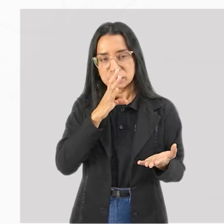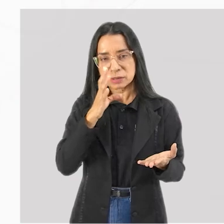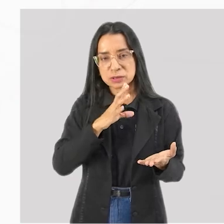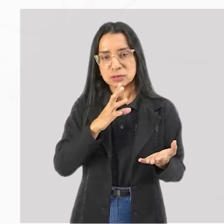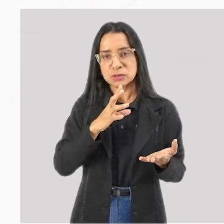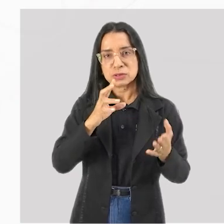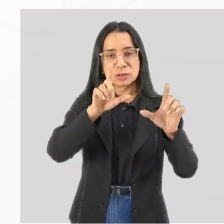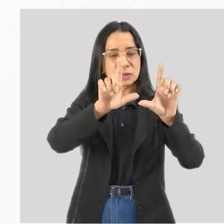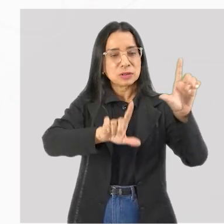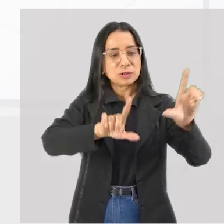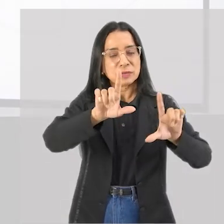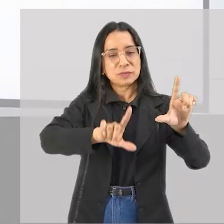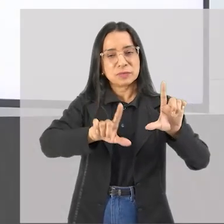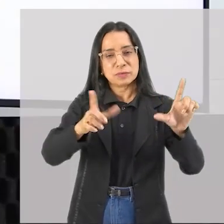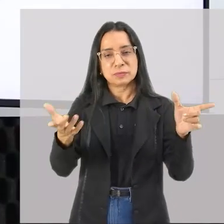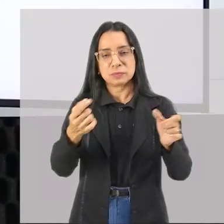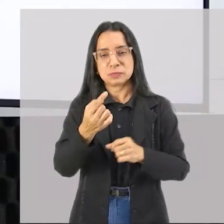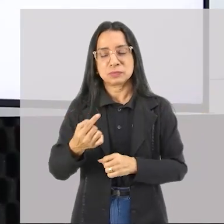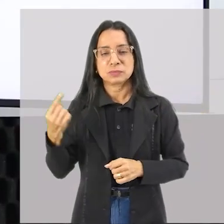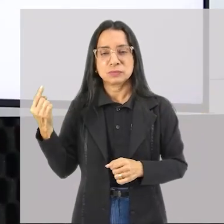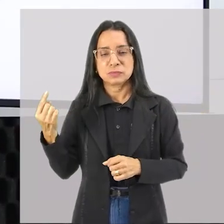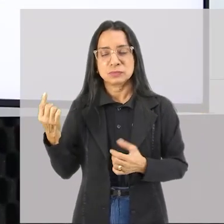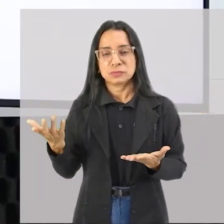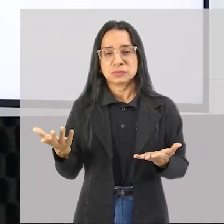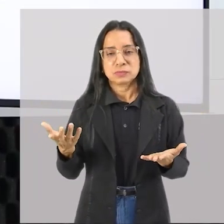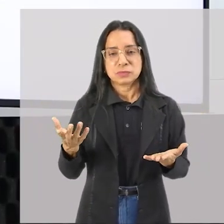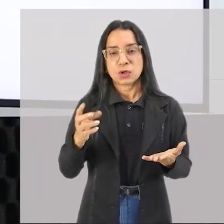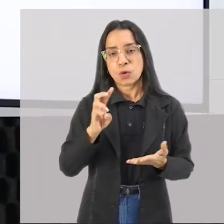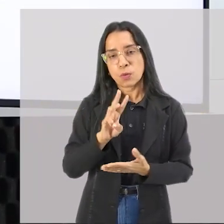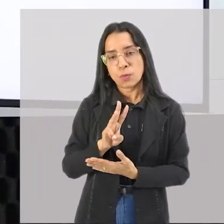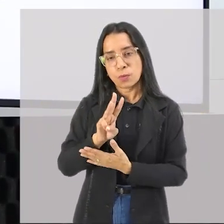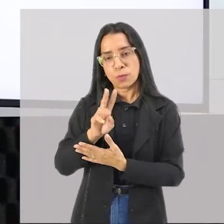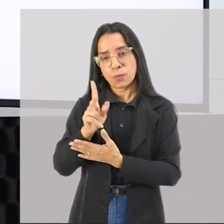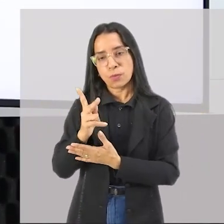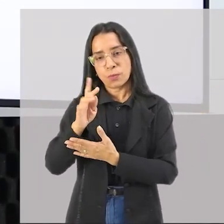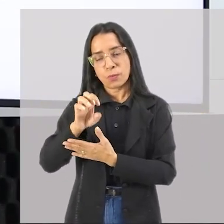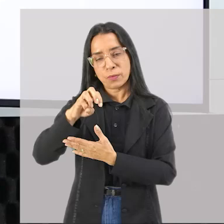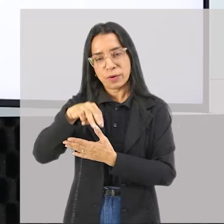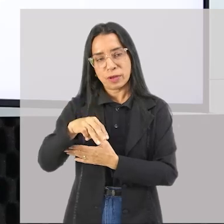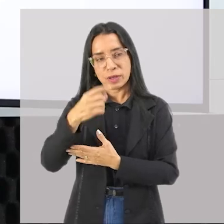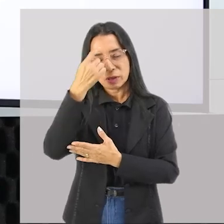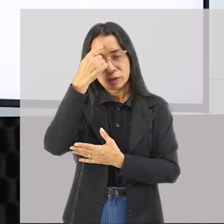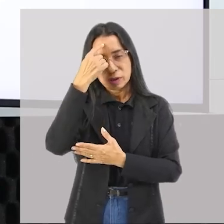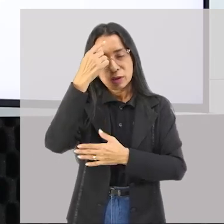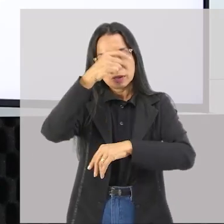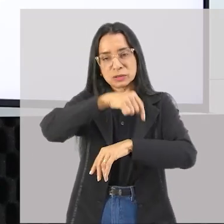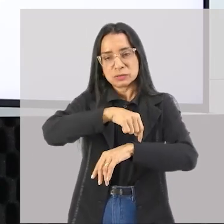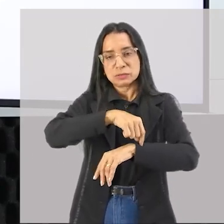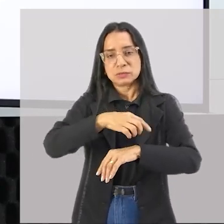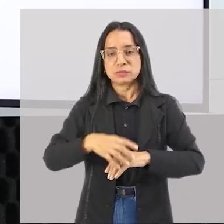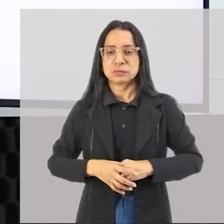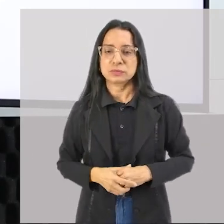desenhos, né, os cartoons, programas animados. Então, esse when dá a ideia de tempo, referência